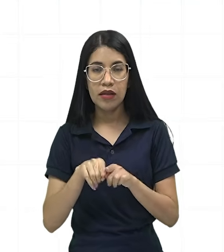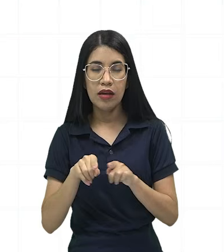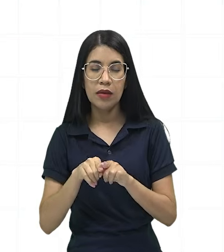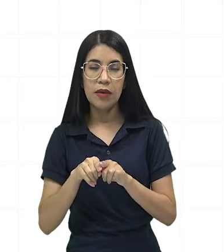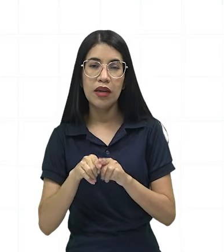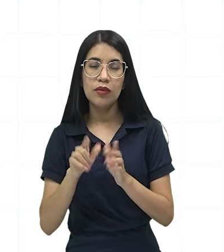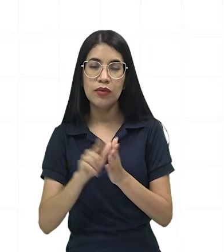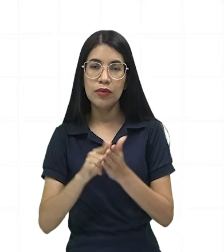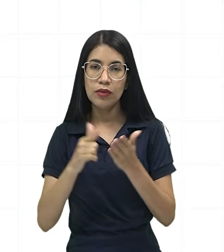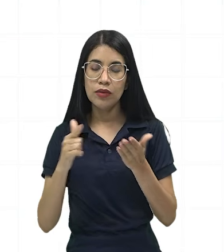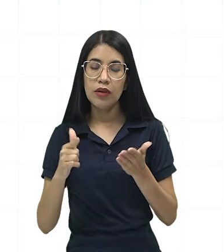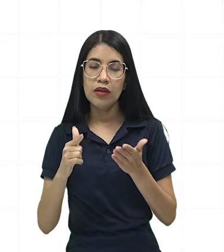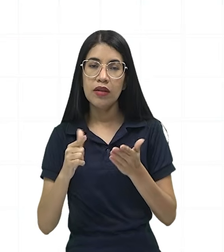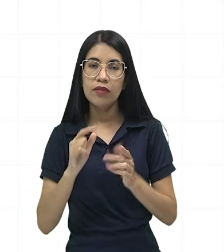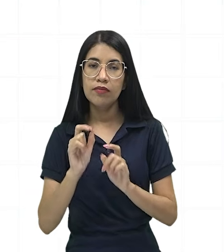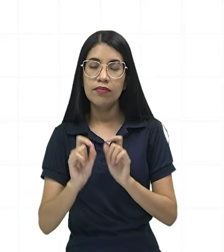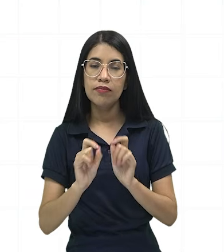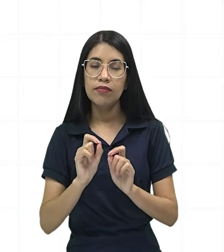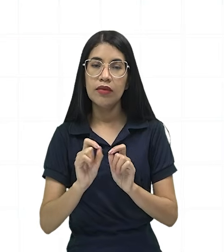nos jornais